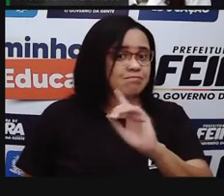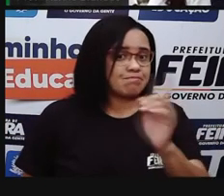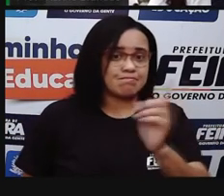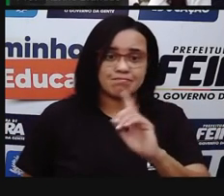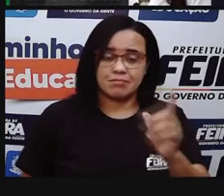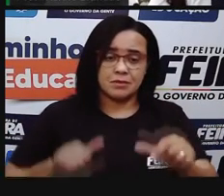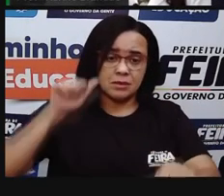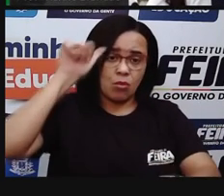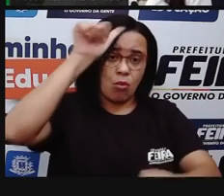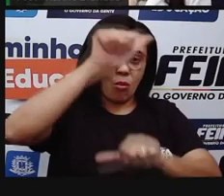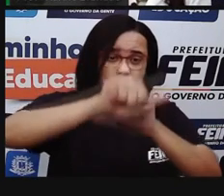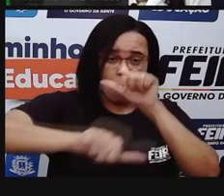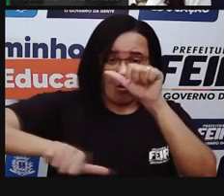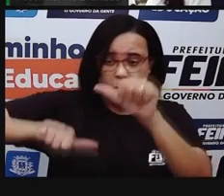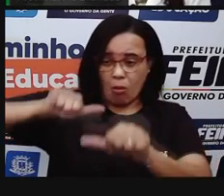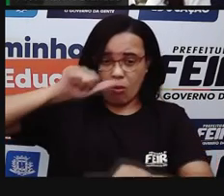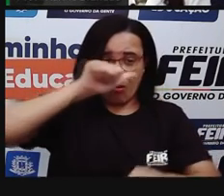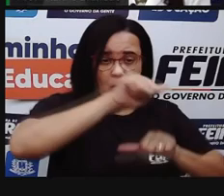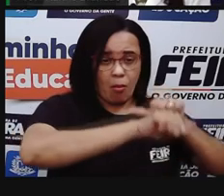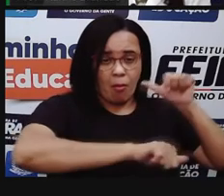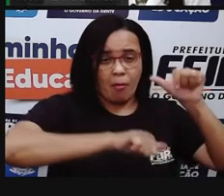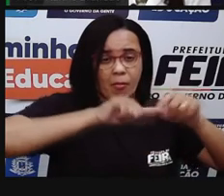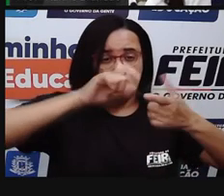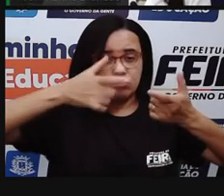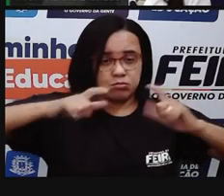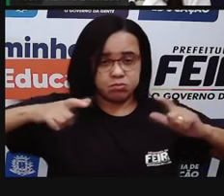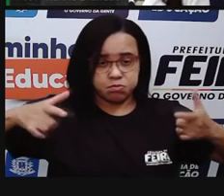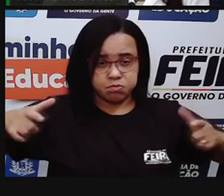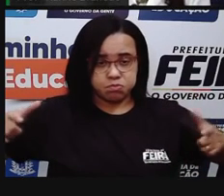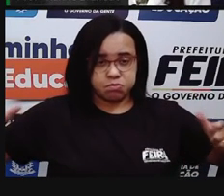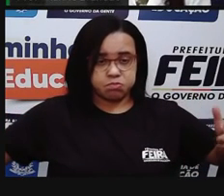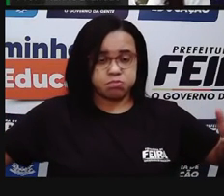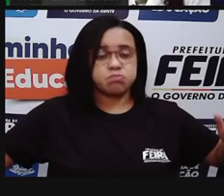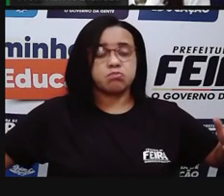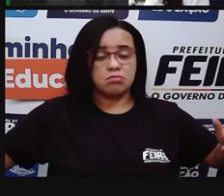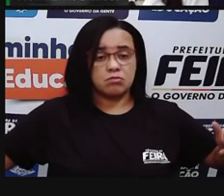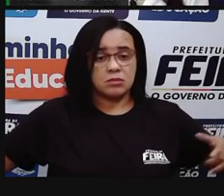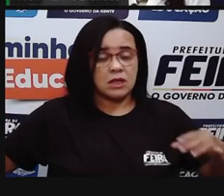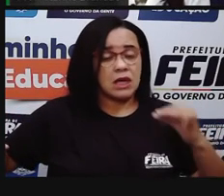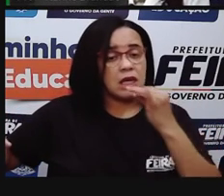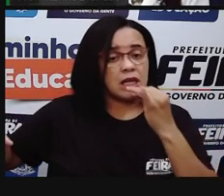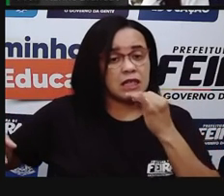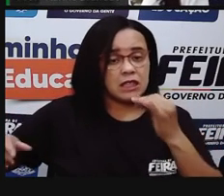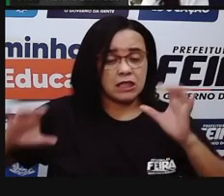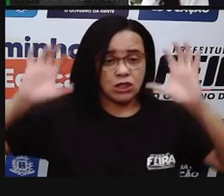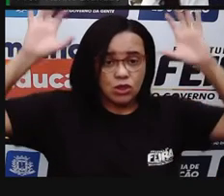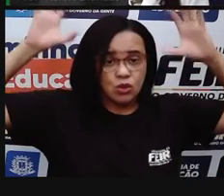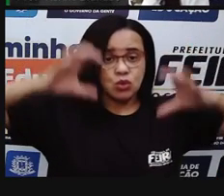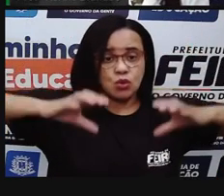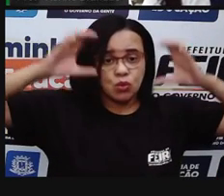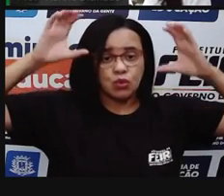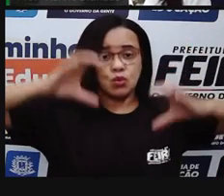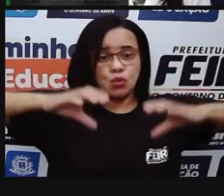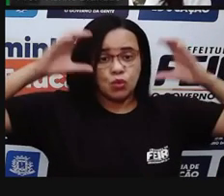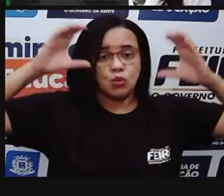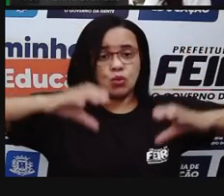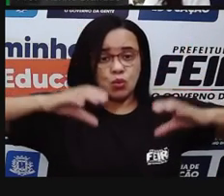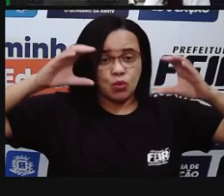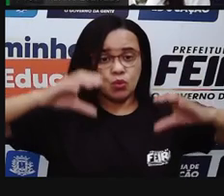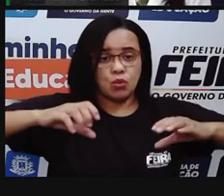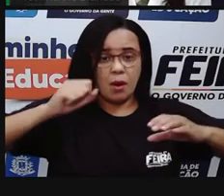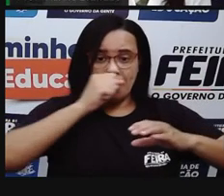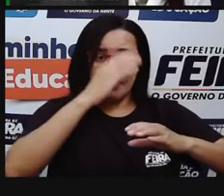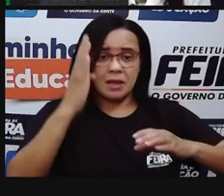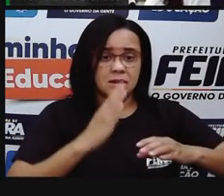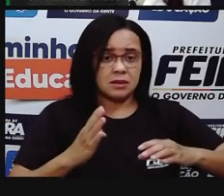que precisam acontecer no sudeste do nosso país, né, elas vêm de onde? Elas vêm dessa região amazônica. E aí,